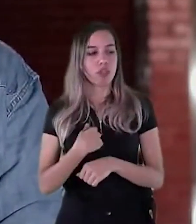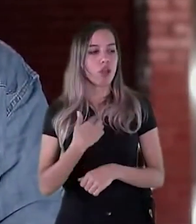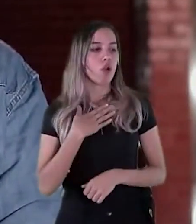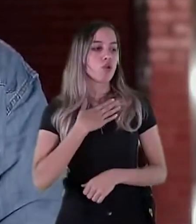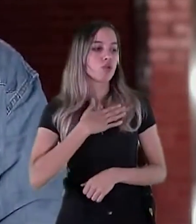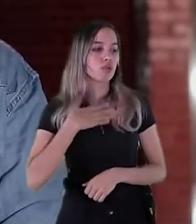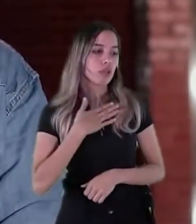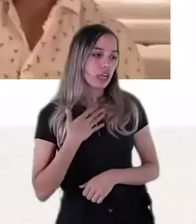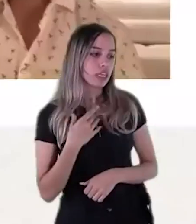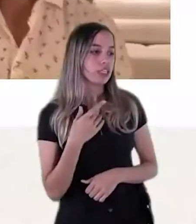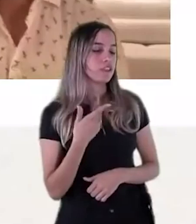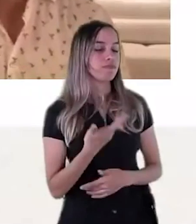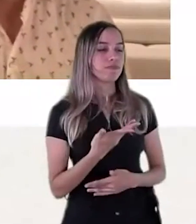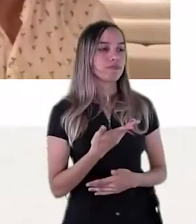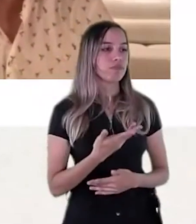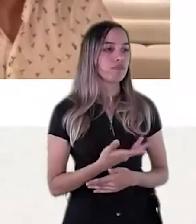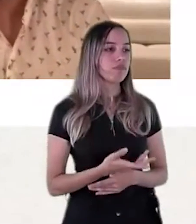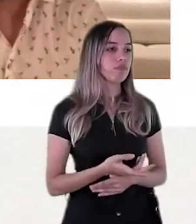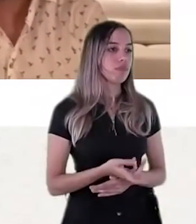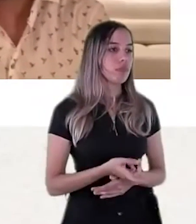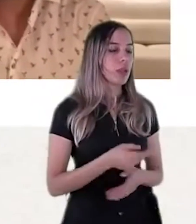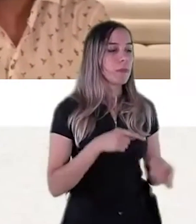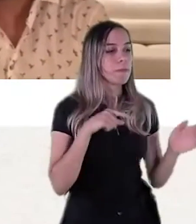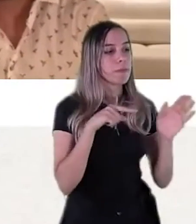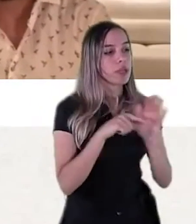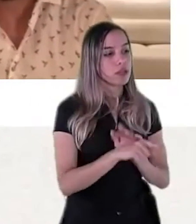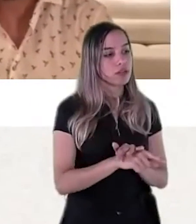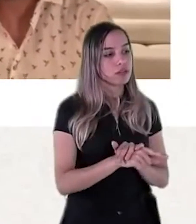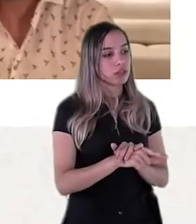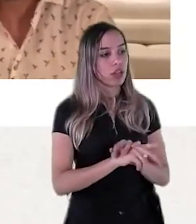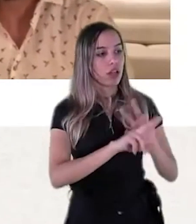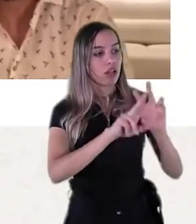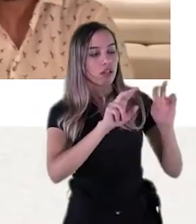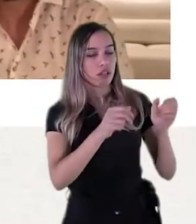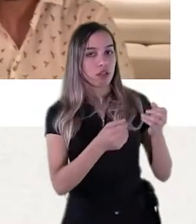Essência, fazendo uma pergunta